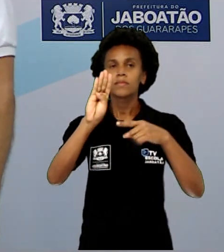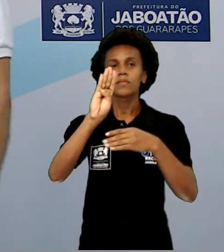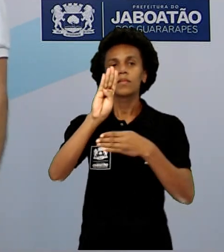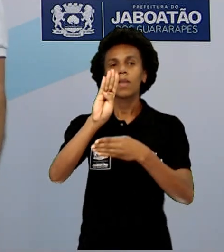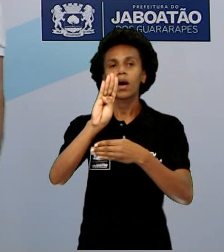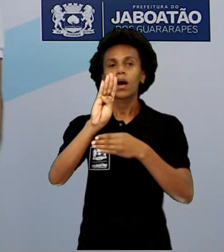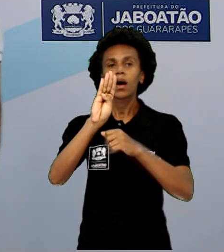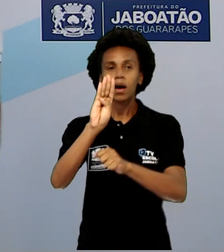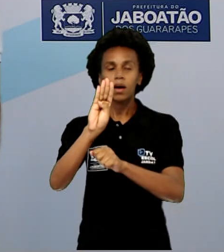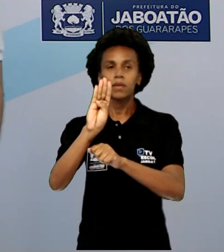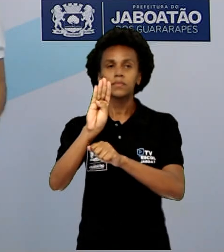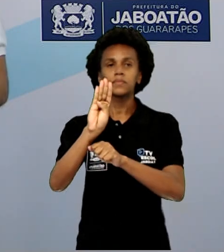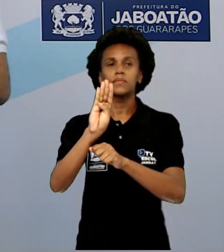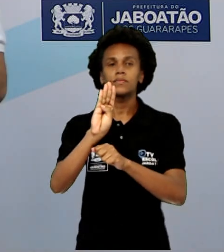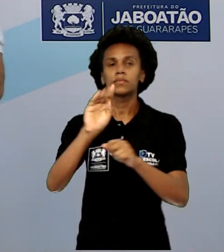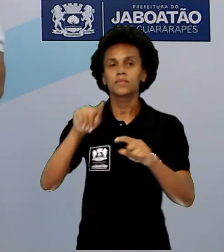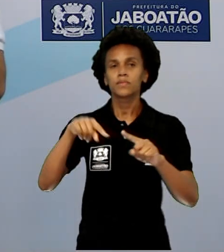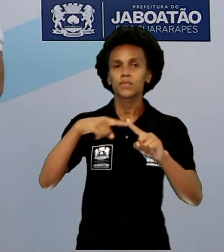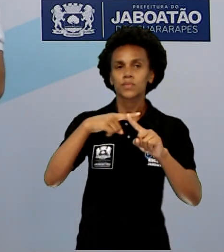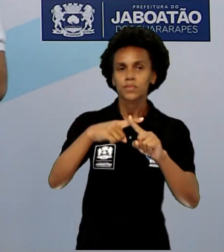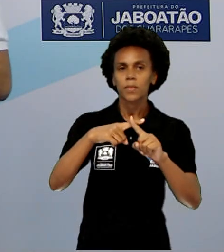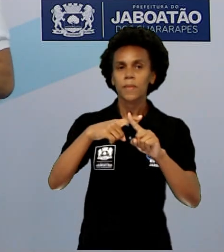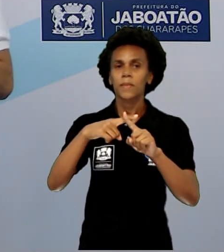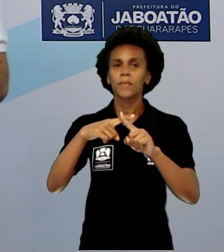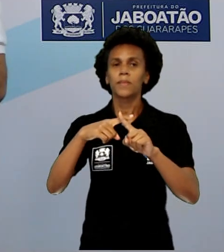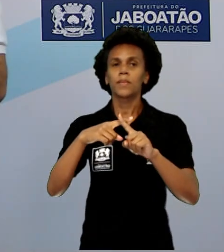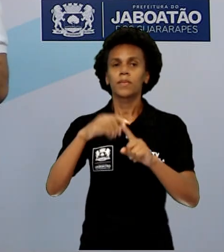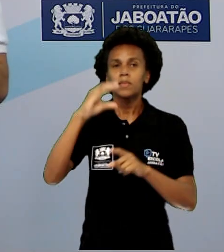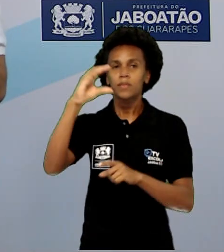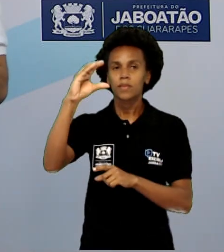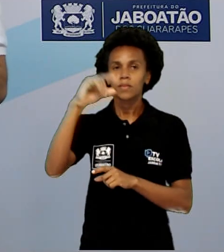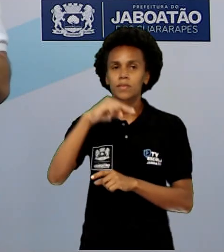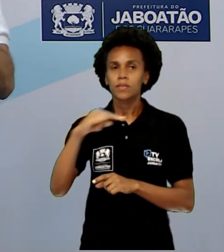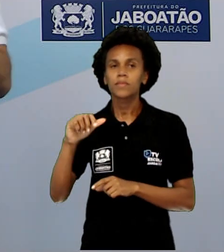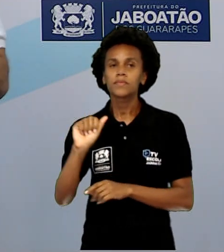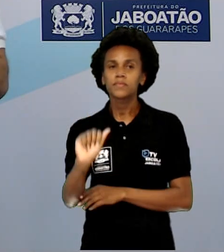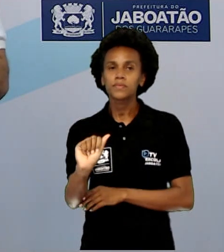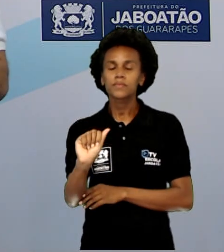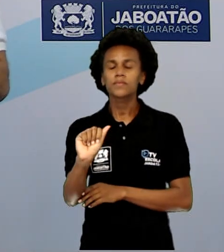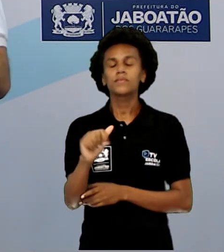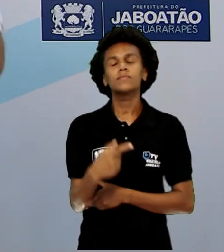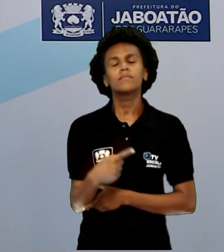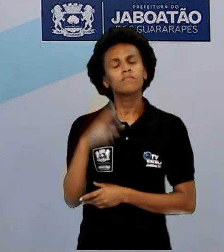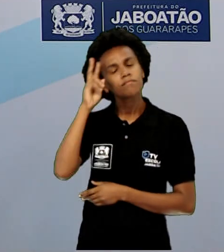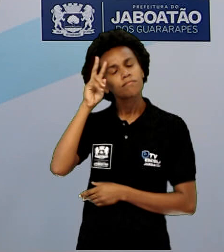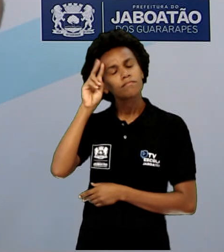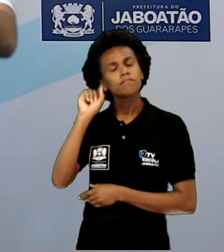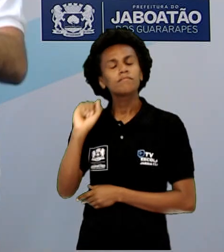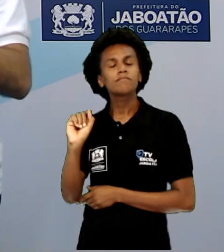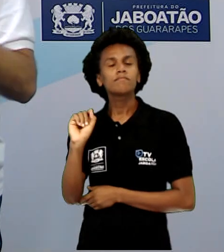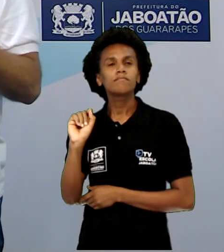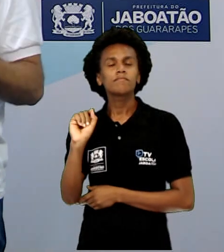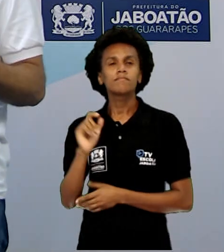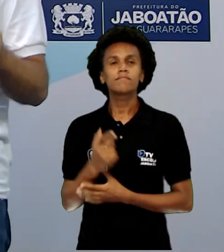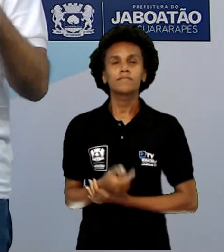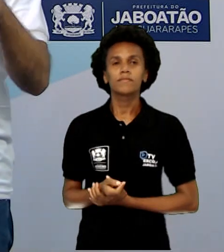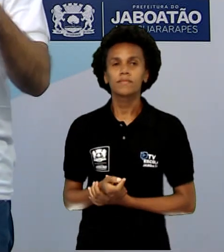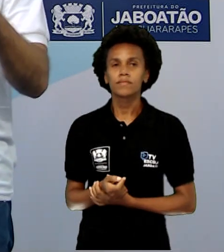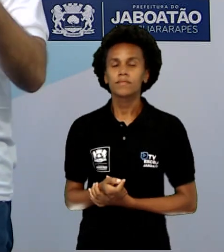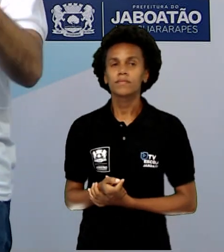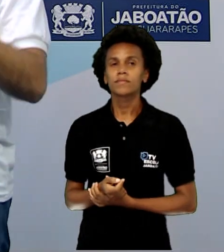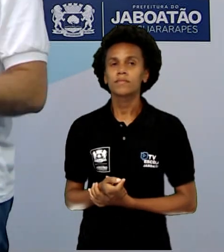Ó, menos B sobre A, C sobre A, lembra alguma coisa? Isso, soma